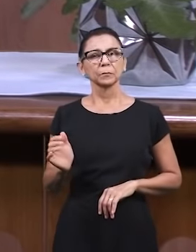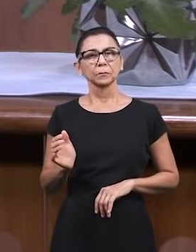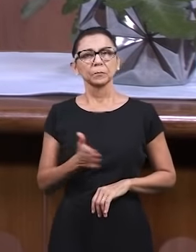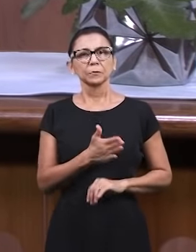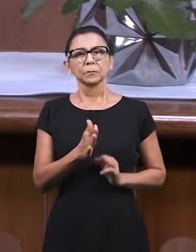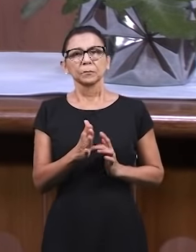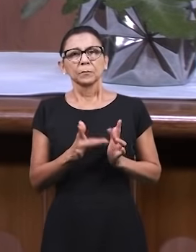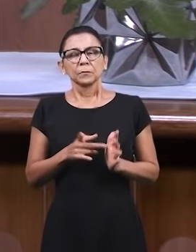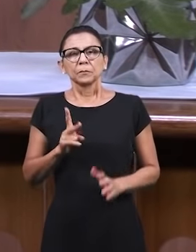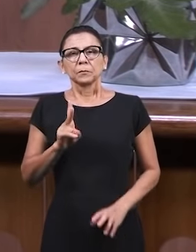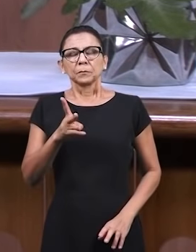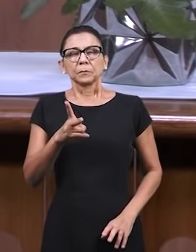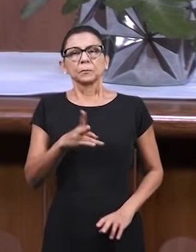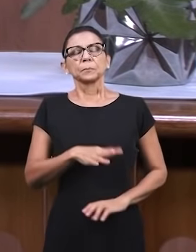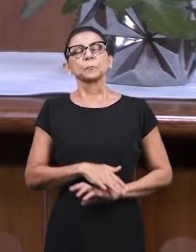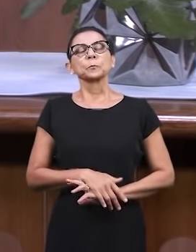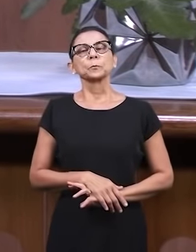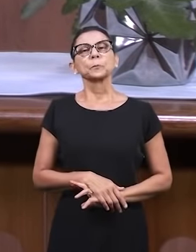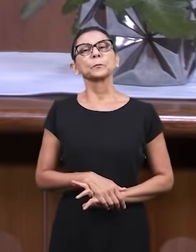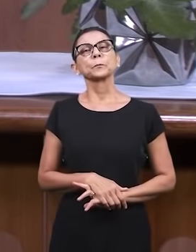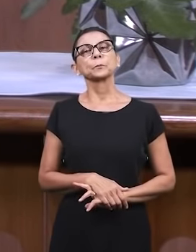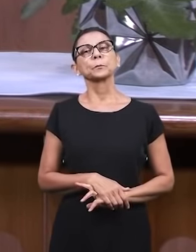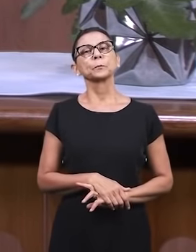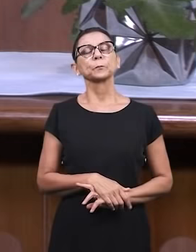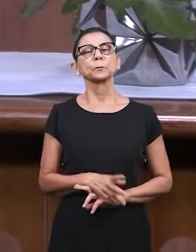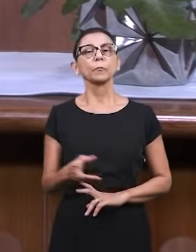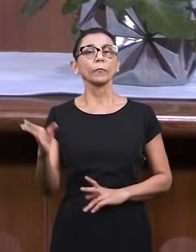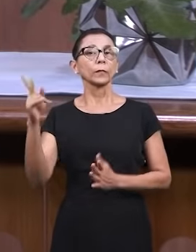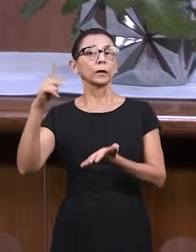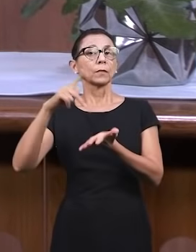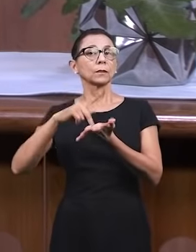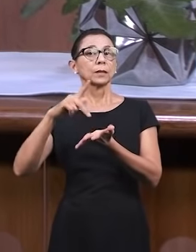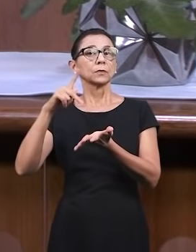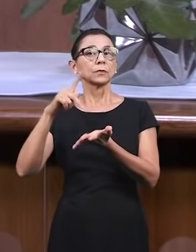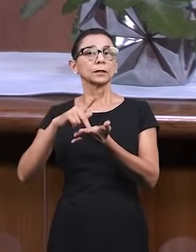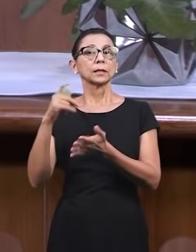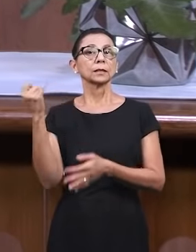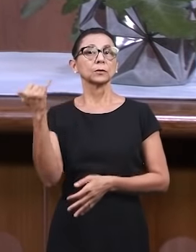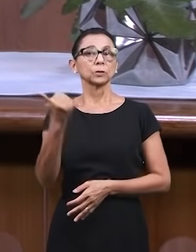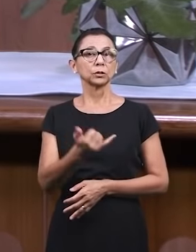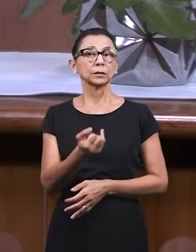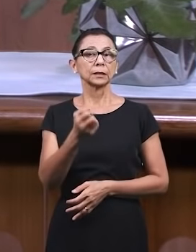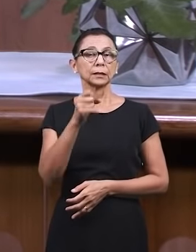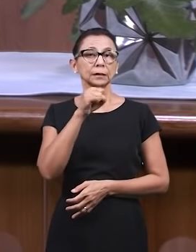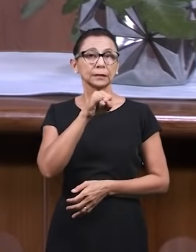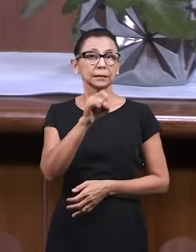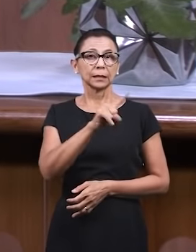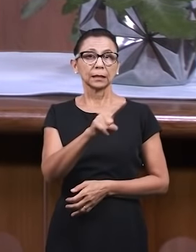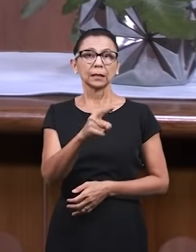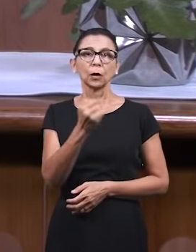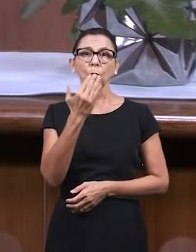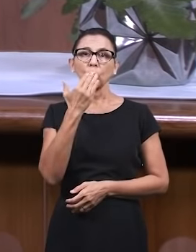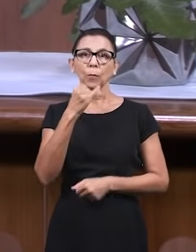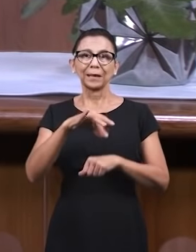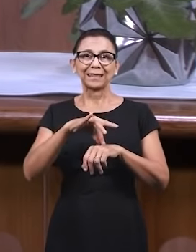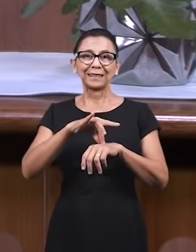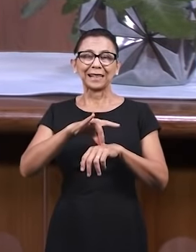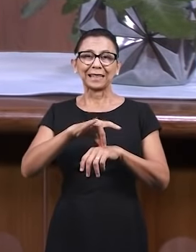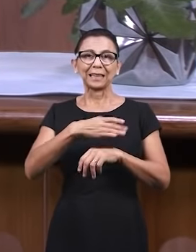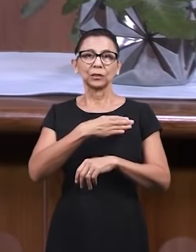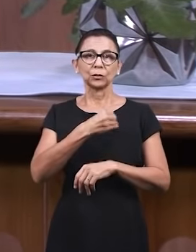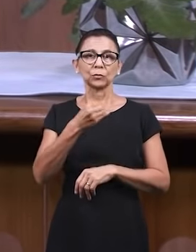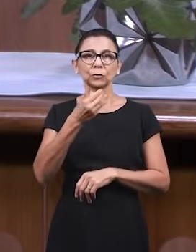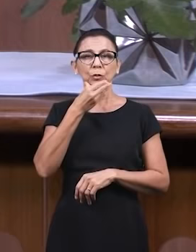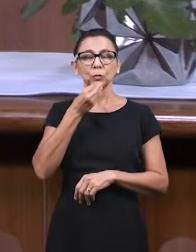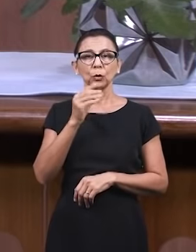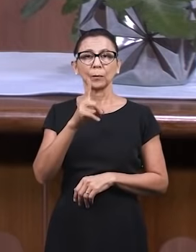continuar. E ele diz assim: na verdade vos digo, que se não comerdes a carne do Filho do Homem, não bebedes o